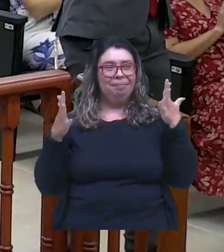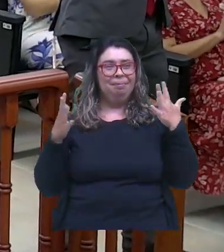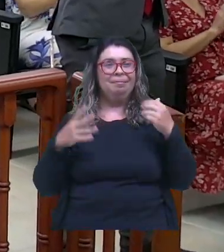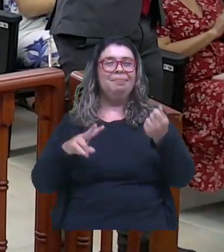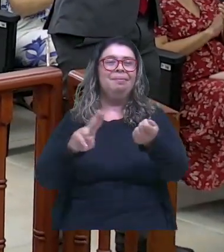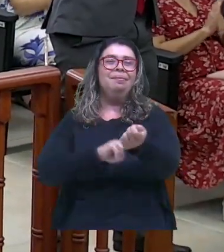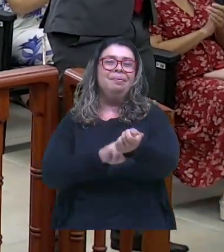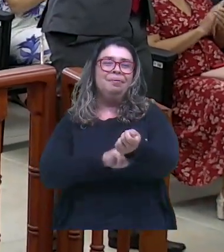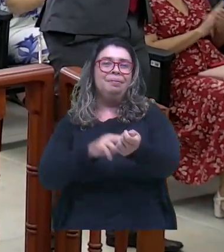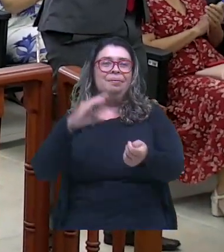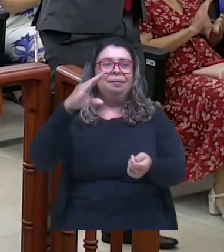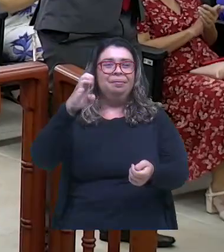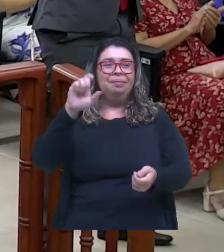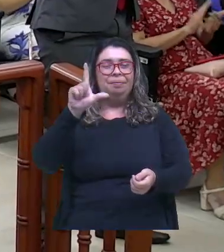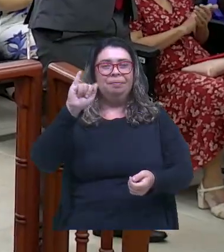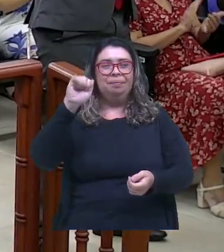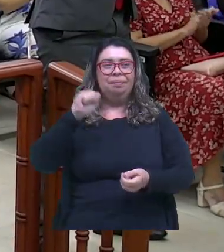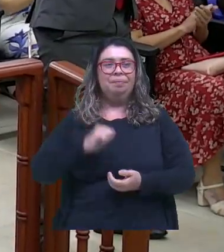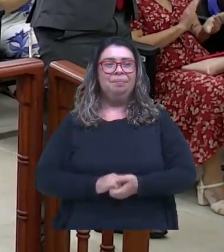Célia,